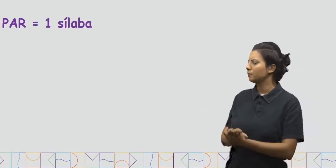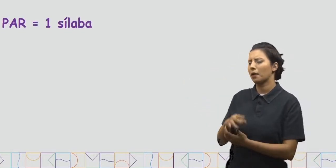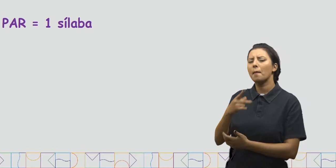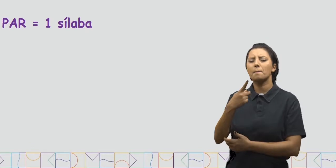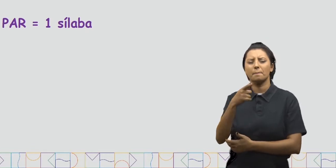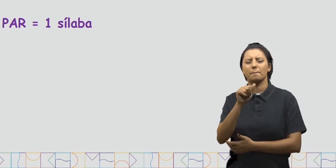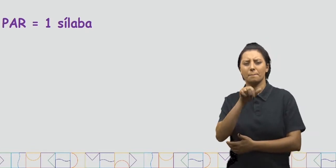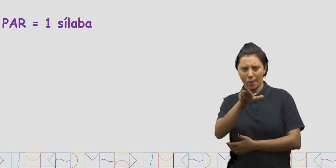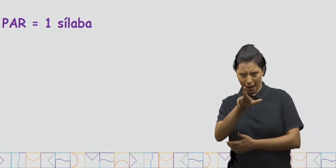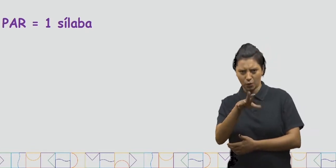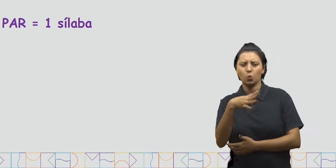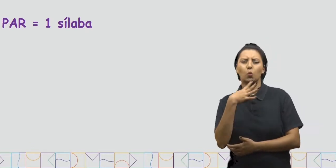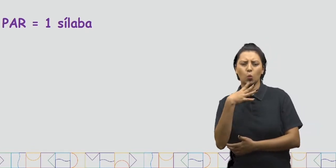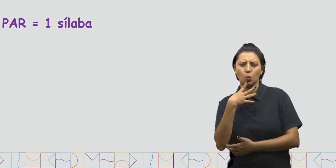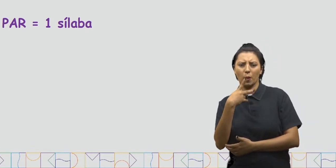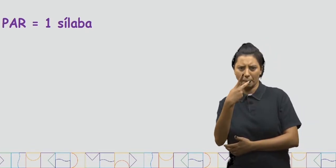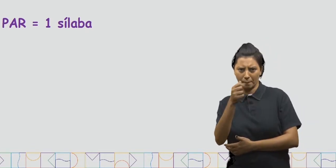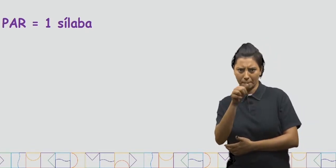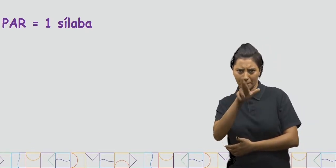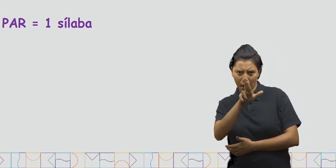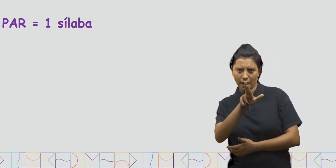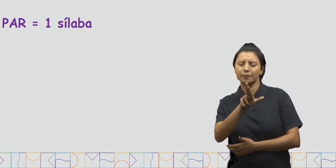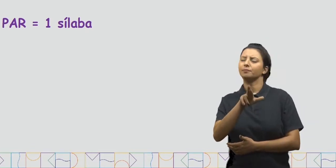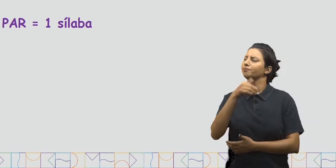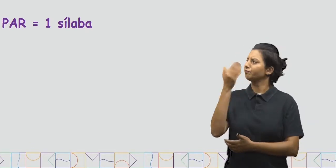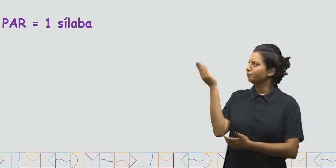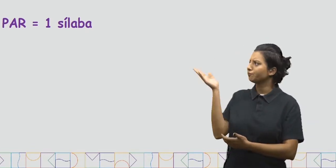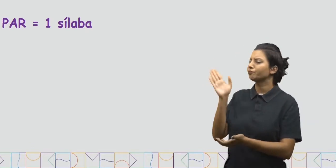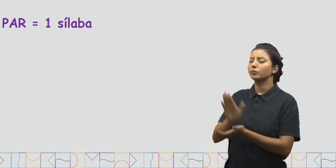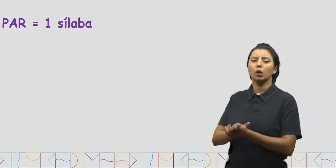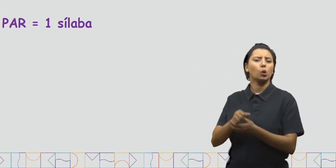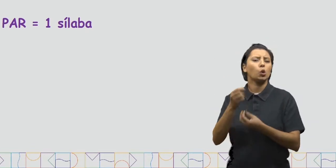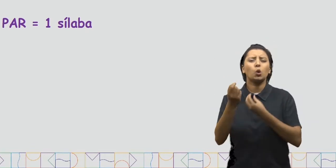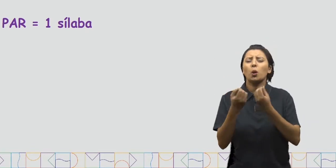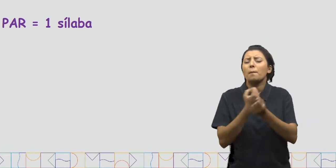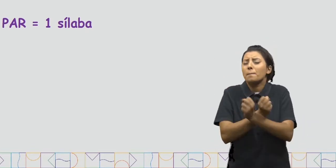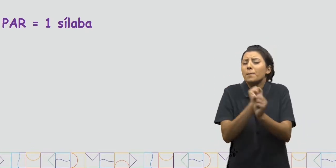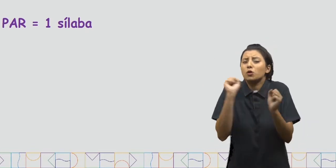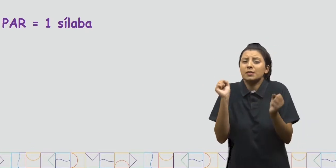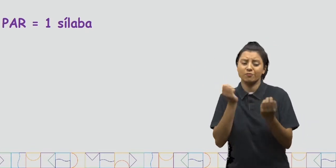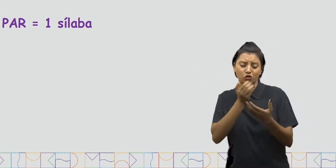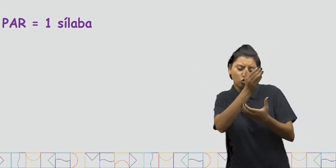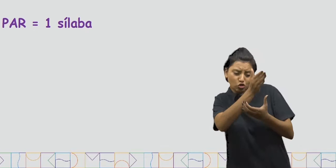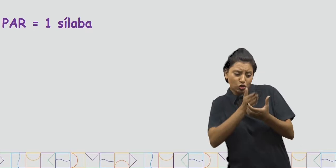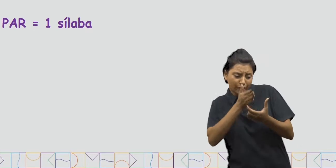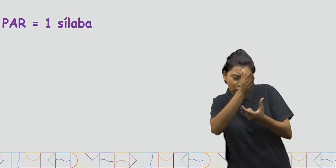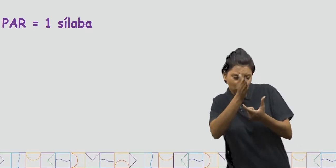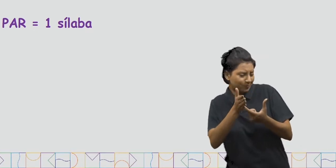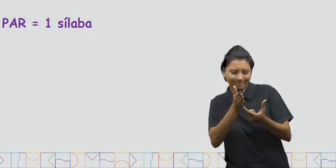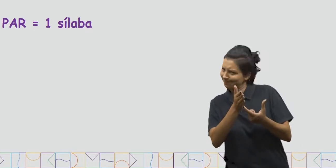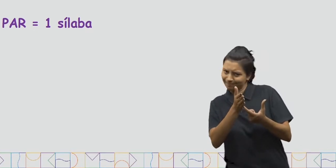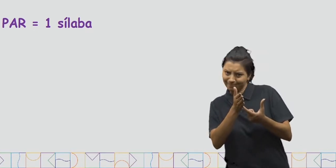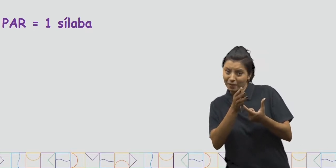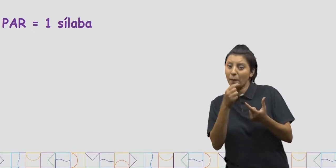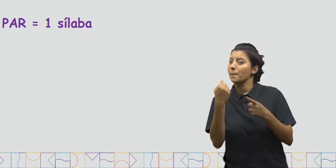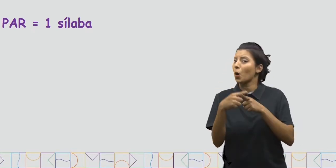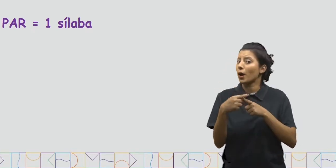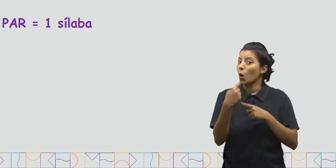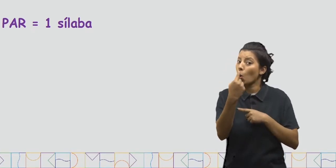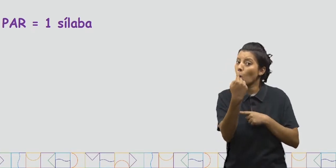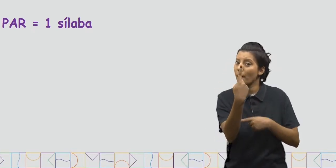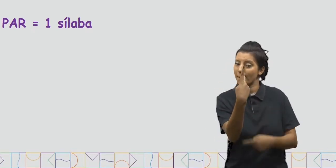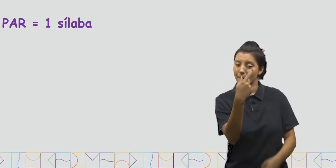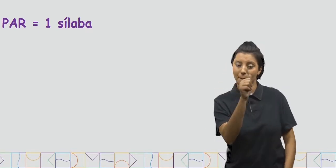Sabe par de ímpar e par? Pois é, não temos como separar as sílabas dessa palavra, porque ela só